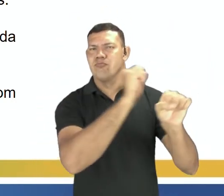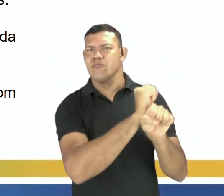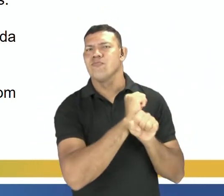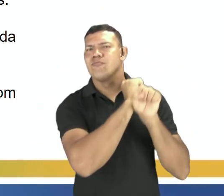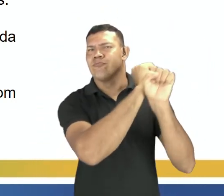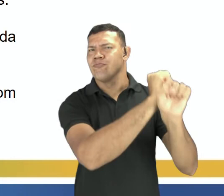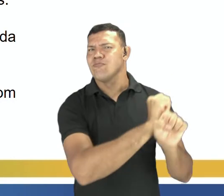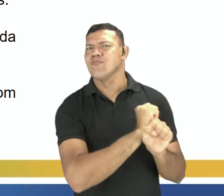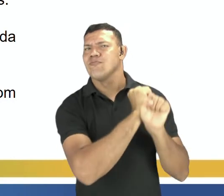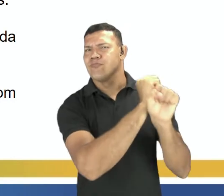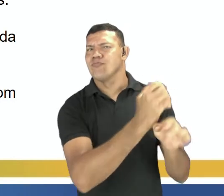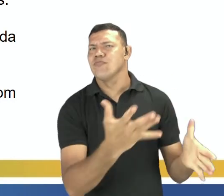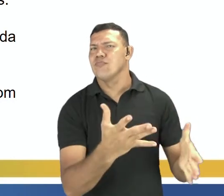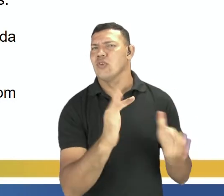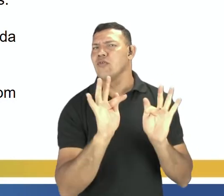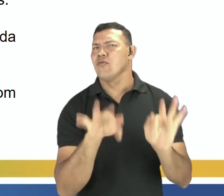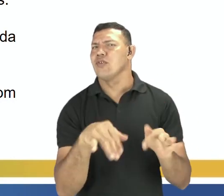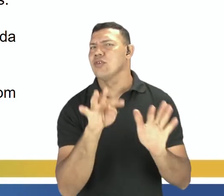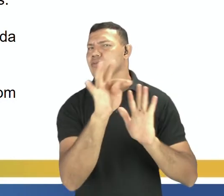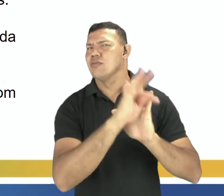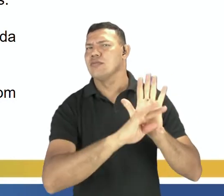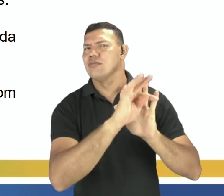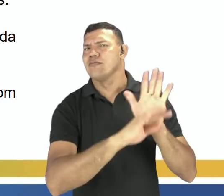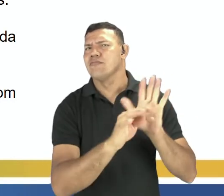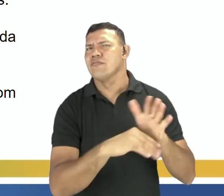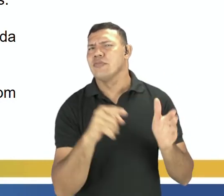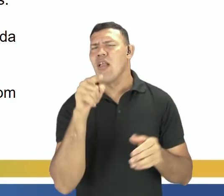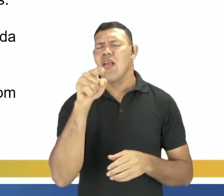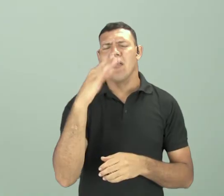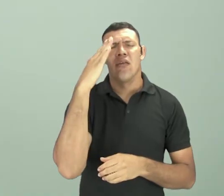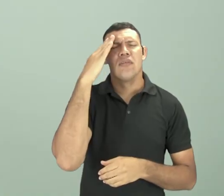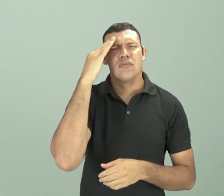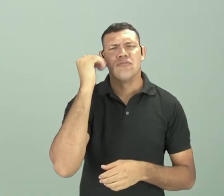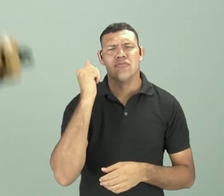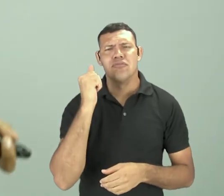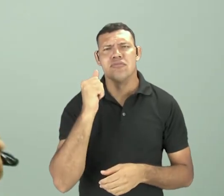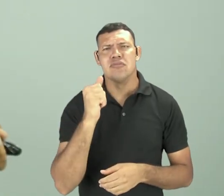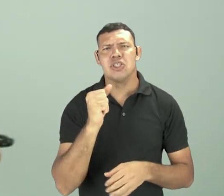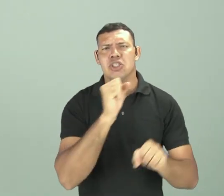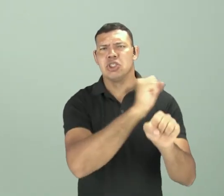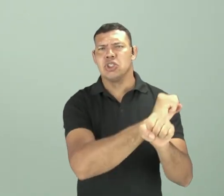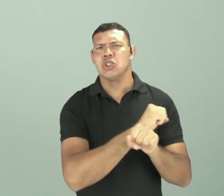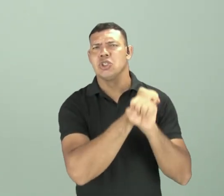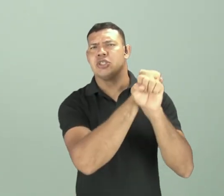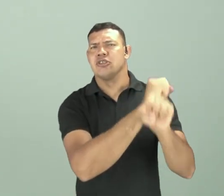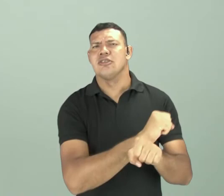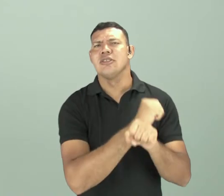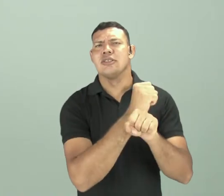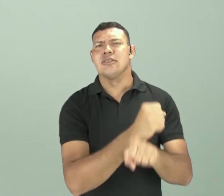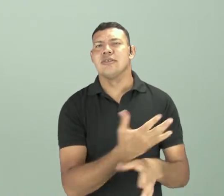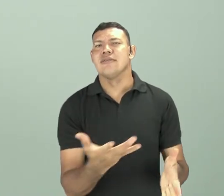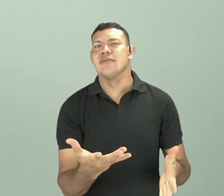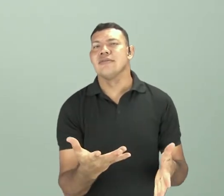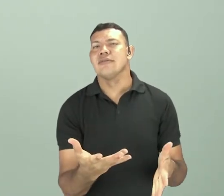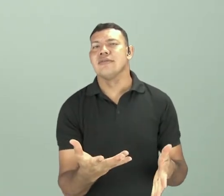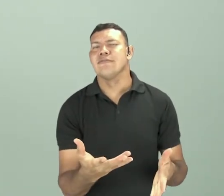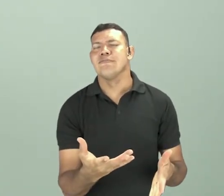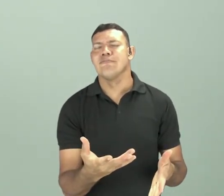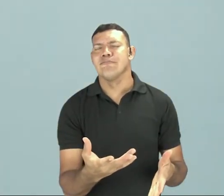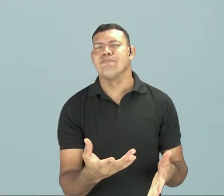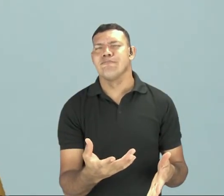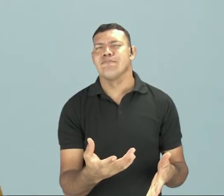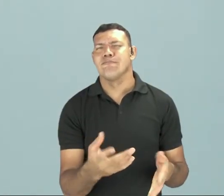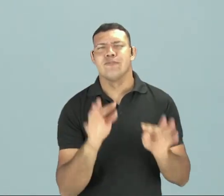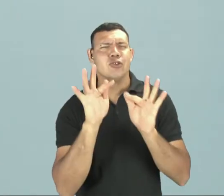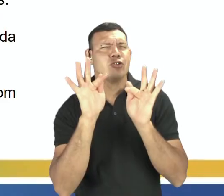texto. Ah, mas a senhora disse que não era os negros por causa que fala diretamente da negrinha. Mas olha essa